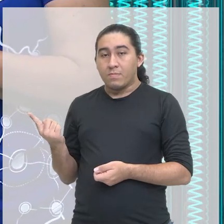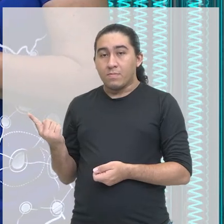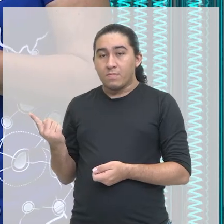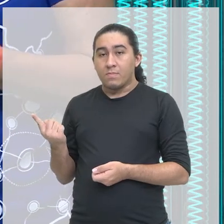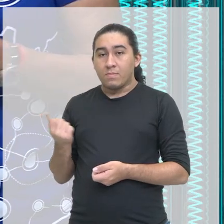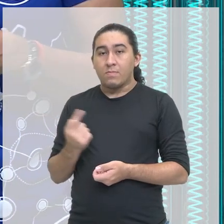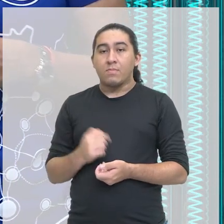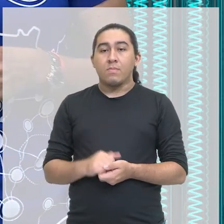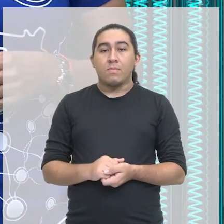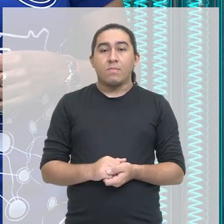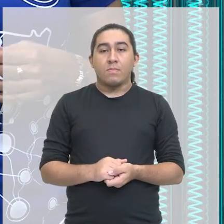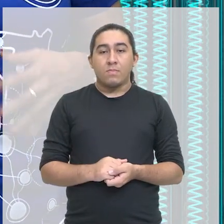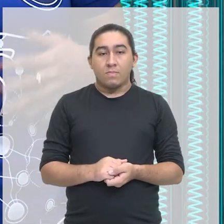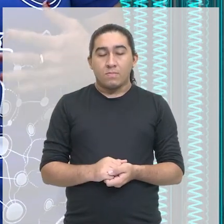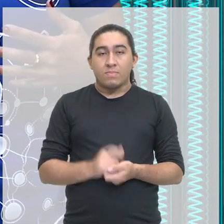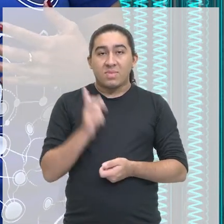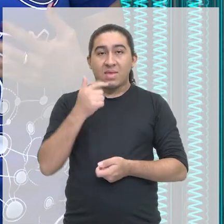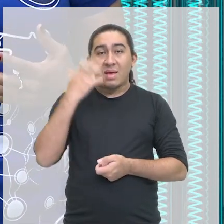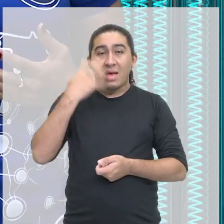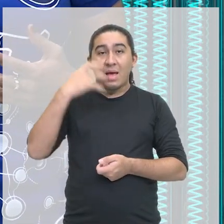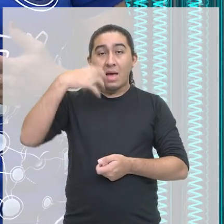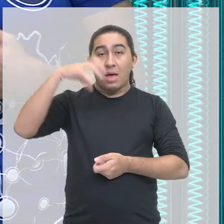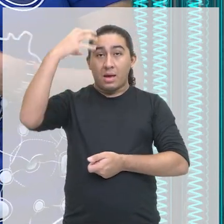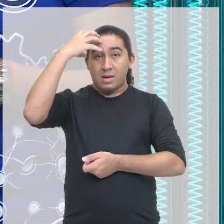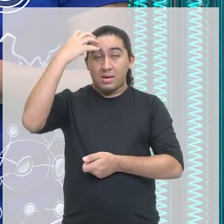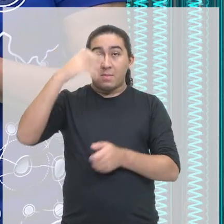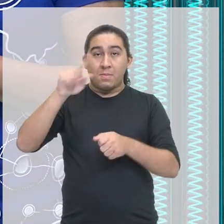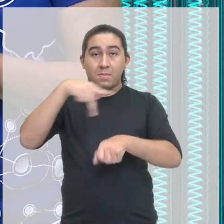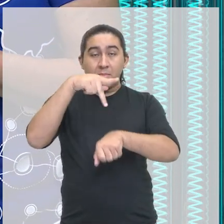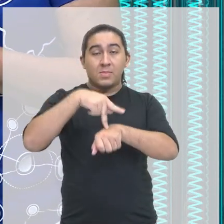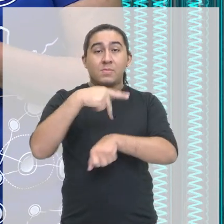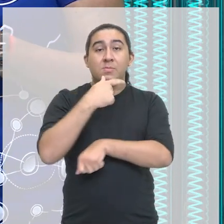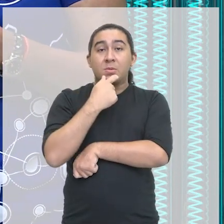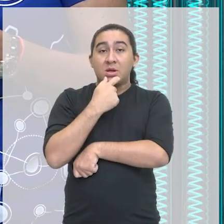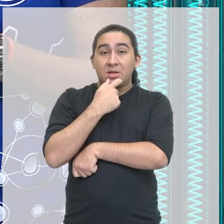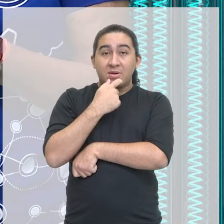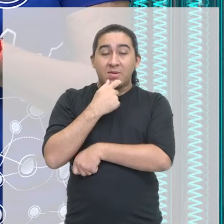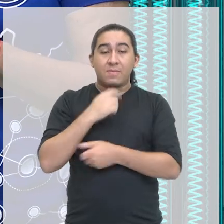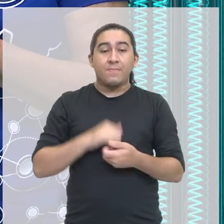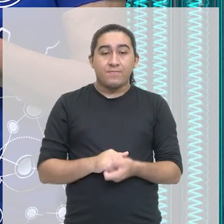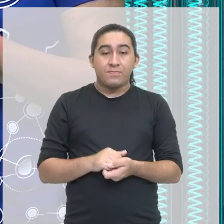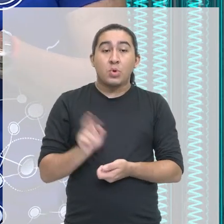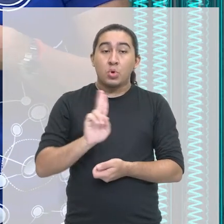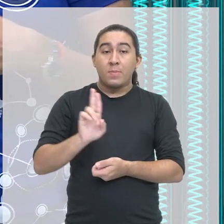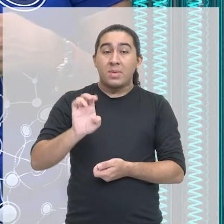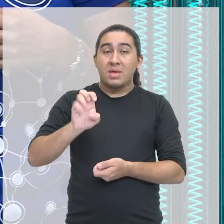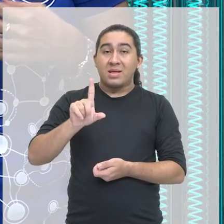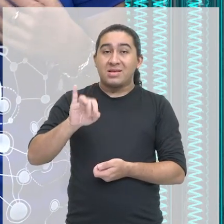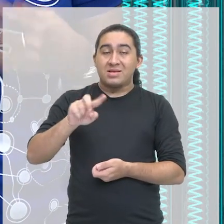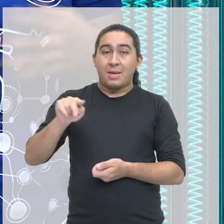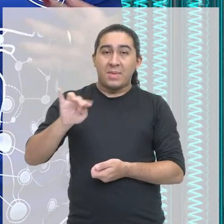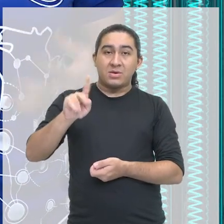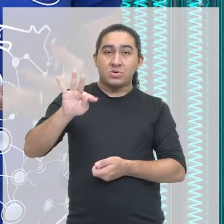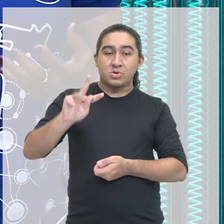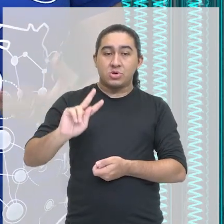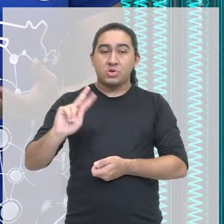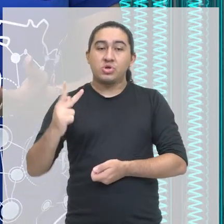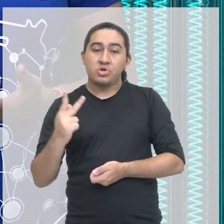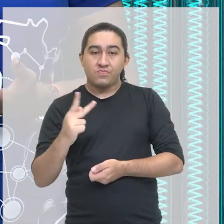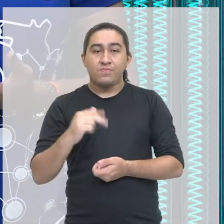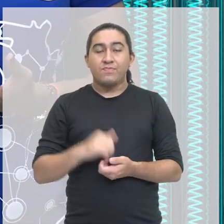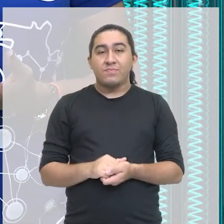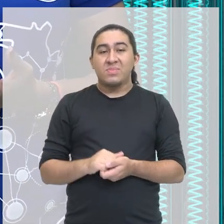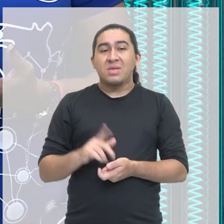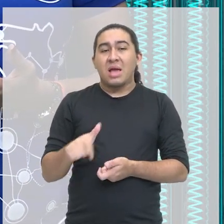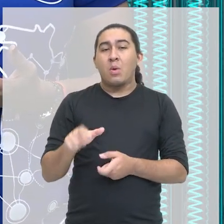foi retratada aqui a rainha da Inglaterra, Elizabeth. Ao observar essa imagem, vocês identificam como se